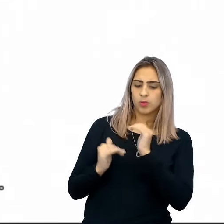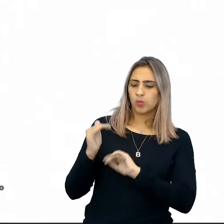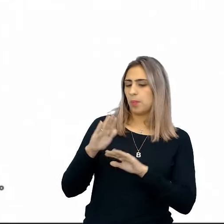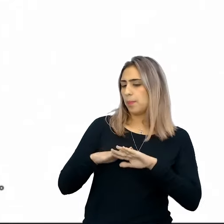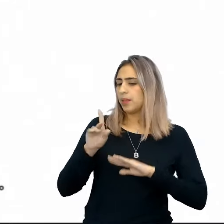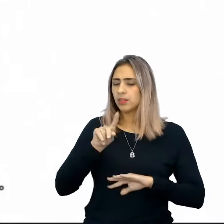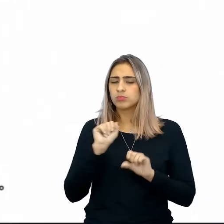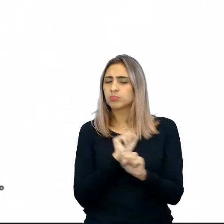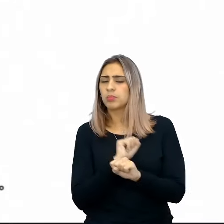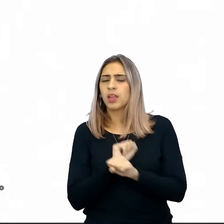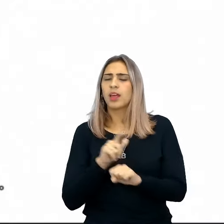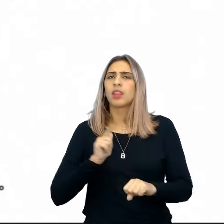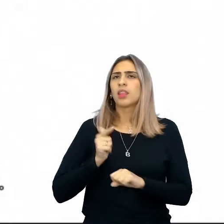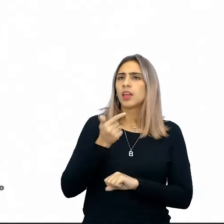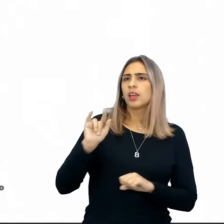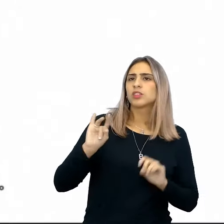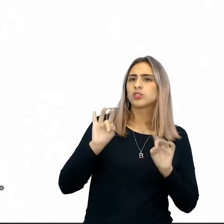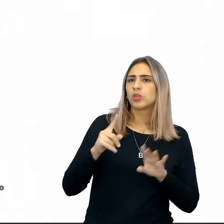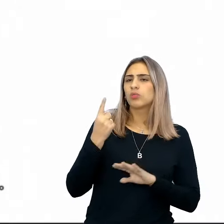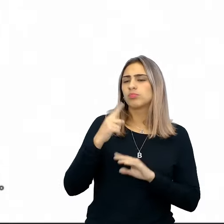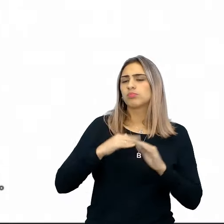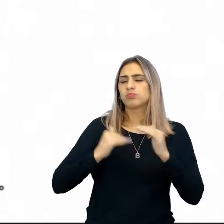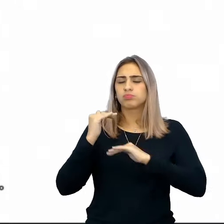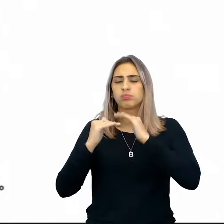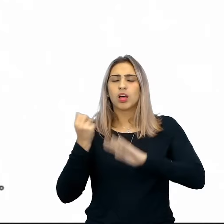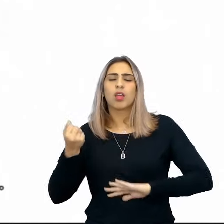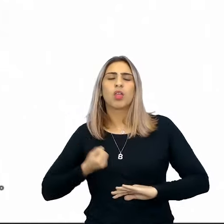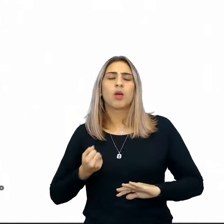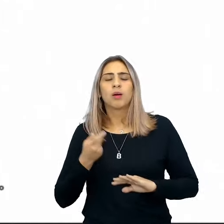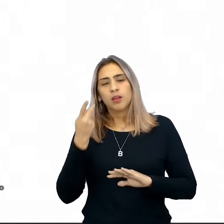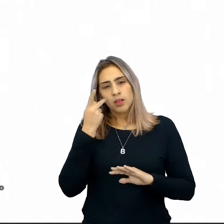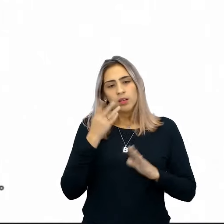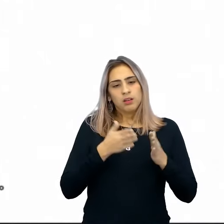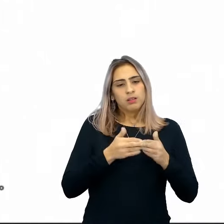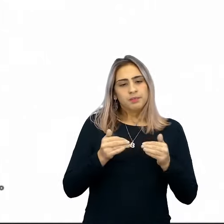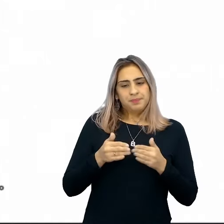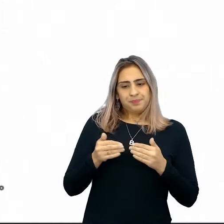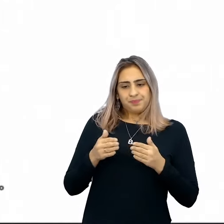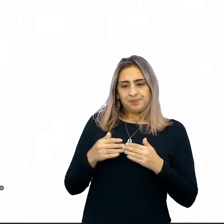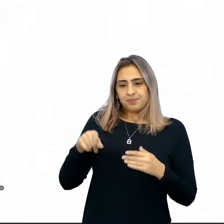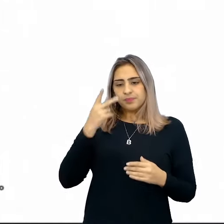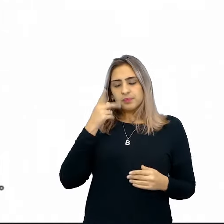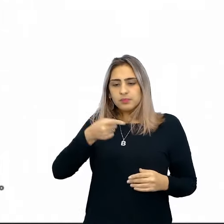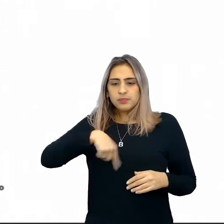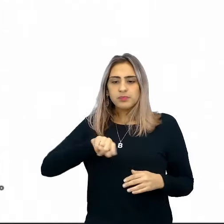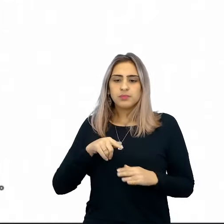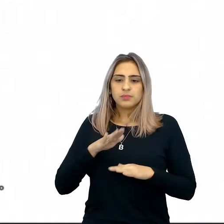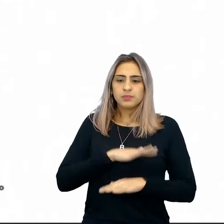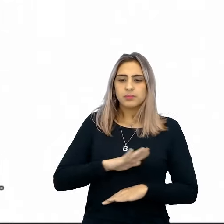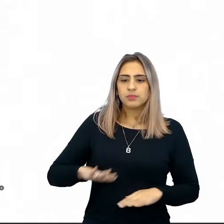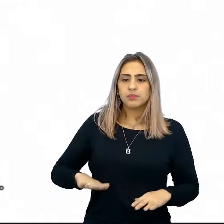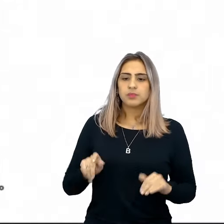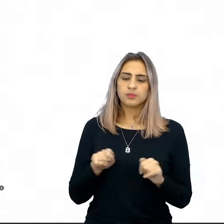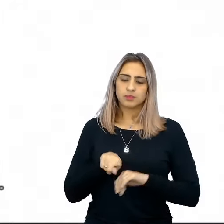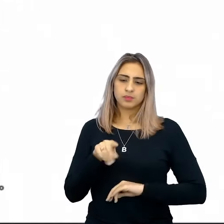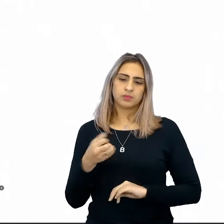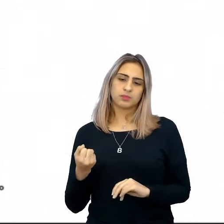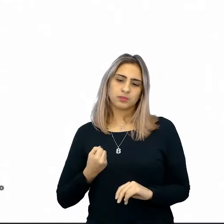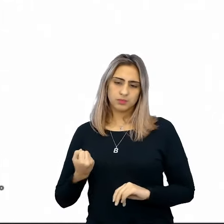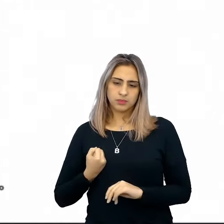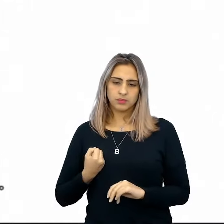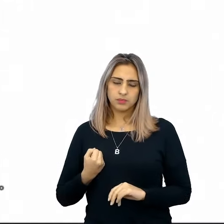não esperar que tenha somente a sondagem de números para estar pedindo para que as crianças escrevam esses números, né? Fazer